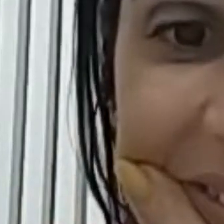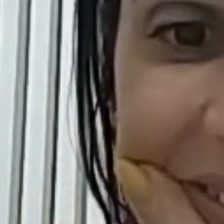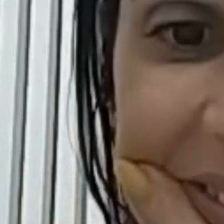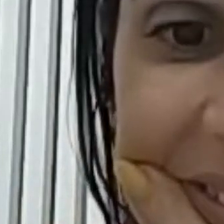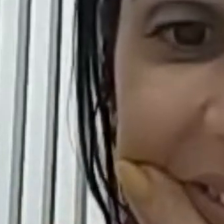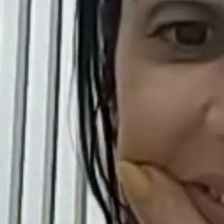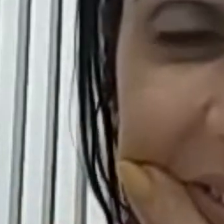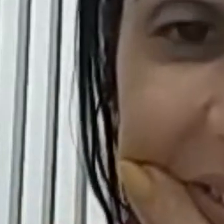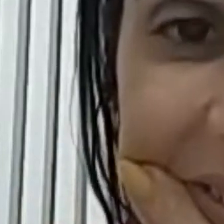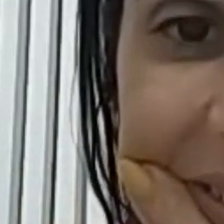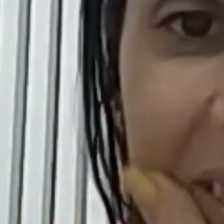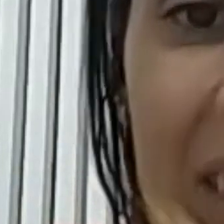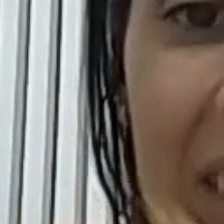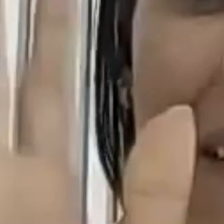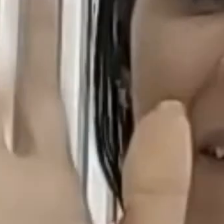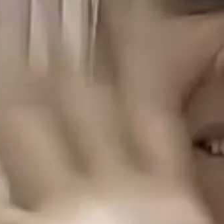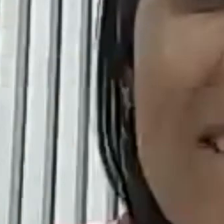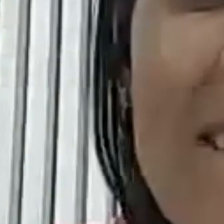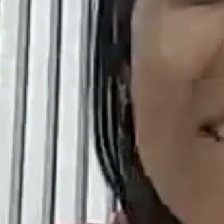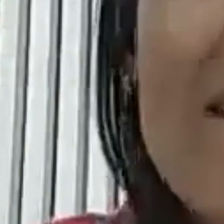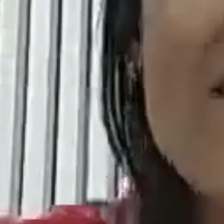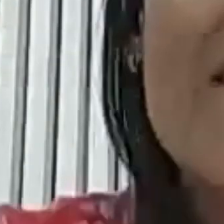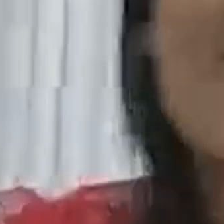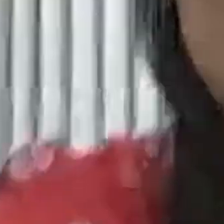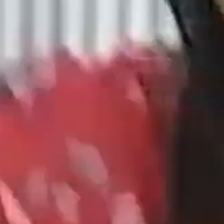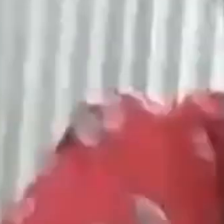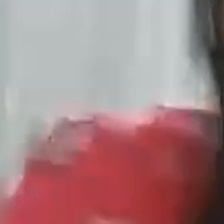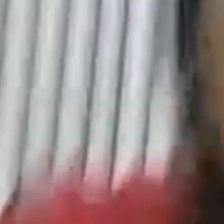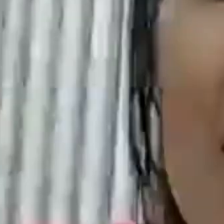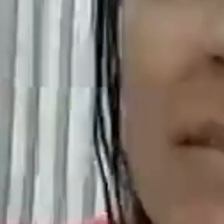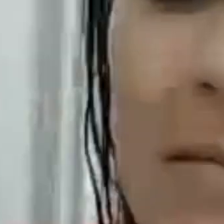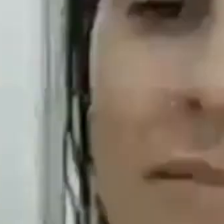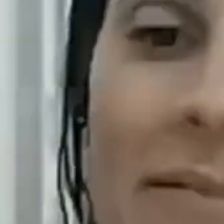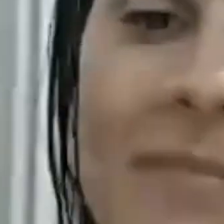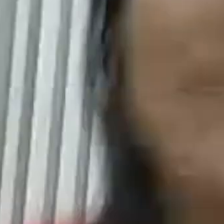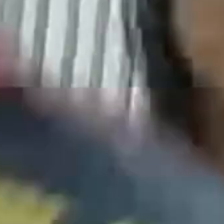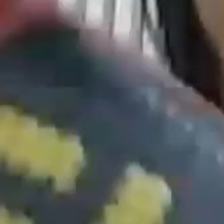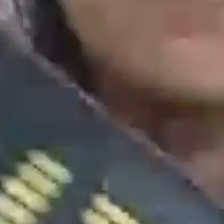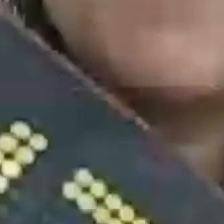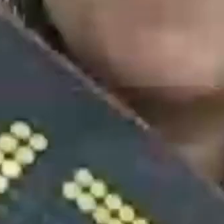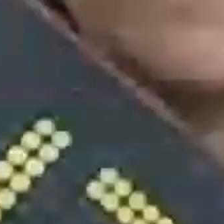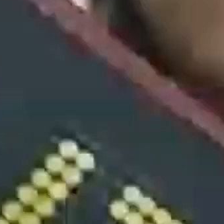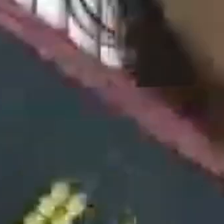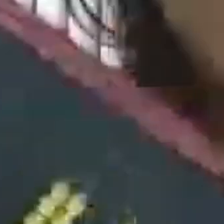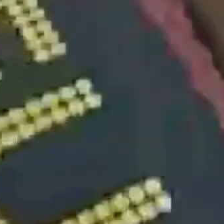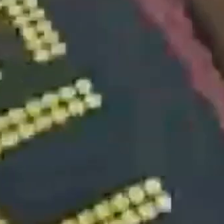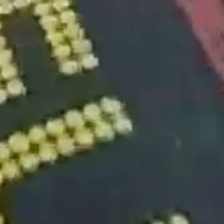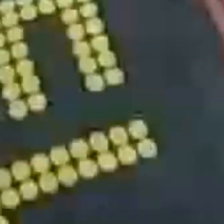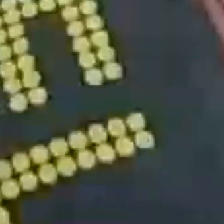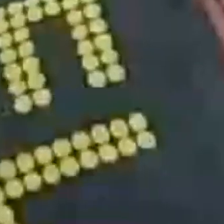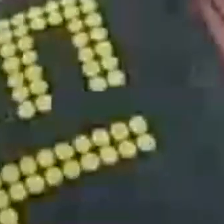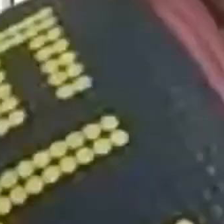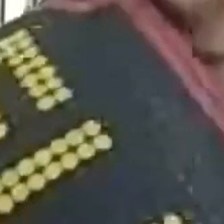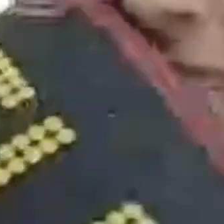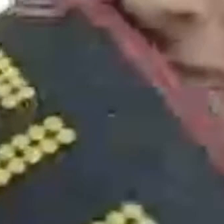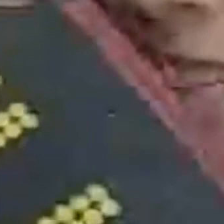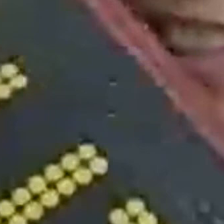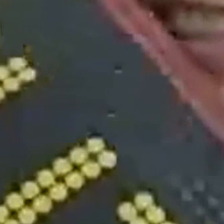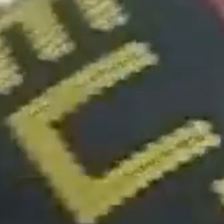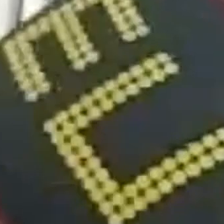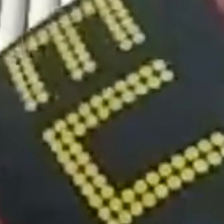Tá bom. Obrigada pela presença de vocês, meus amores. Tchau, Vânia. Até amanhã. Até